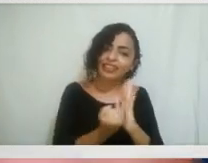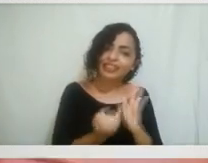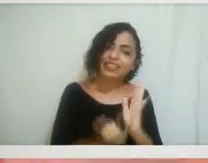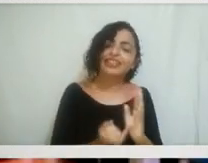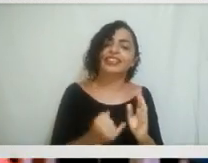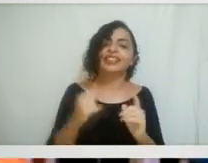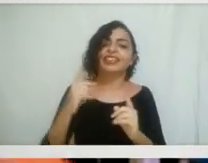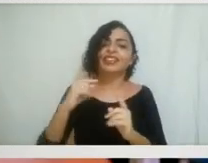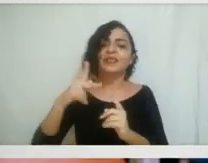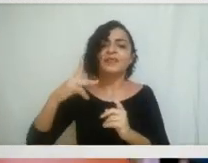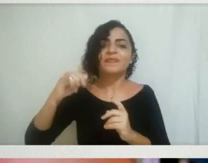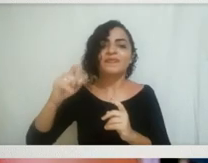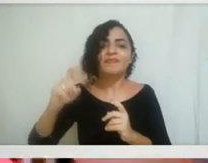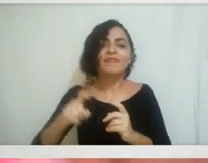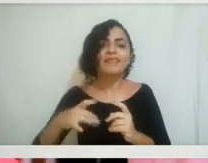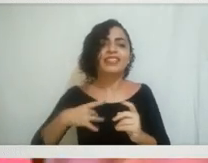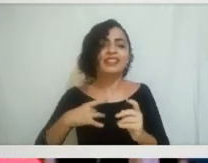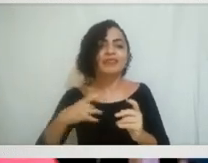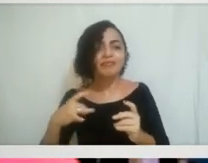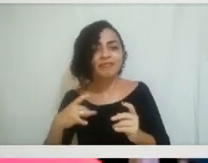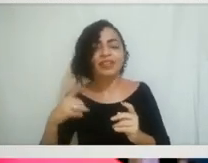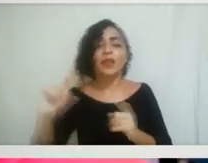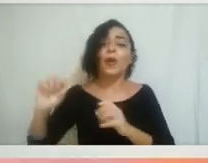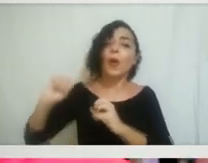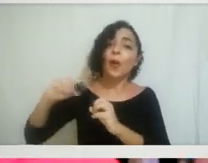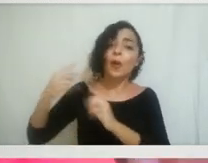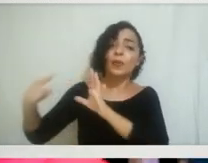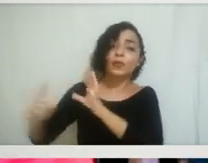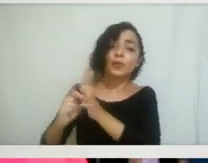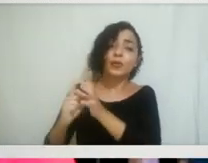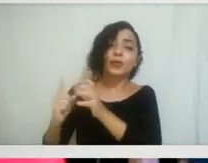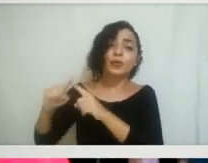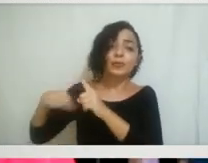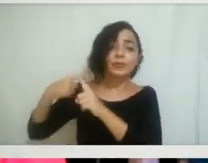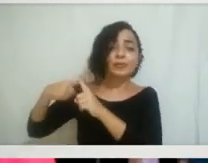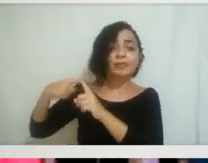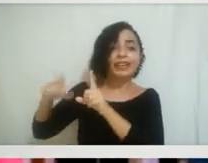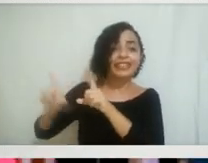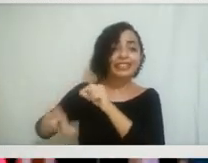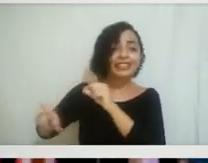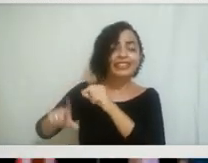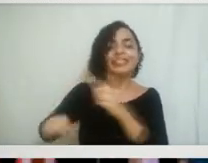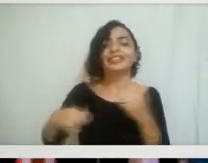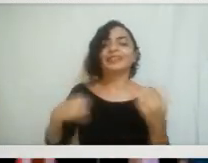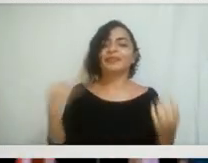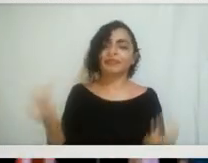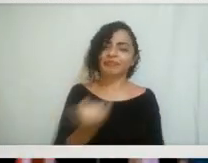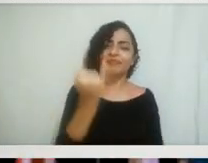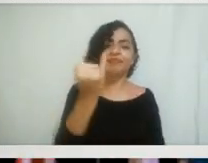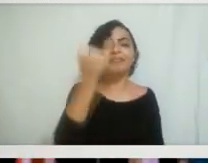com inscrição, com a chave Pix, fazendo uma doação pra gente, se tornando membro, são sempre